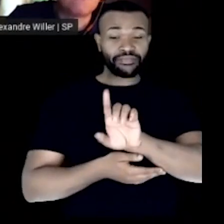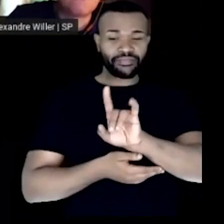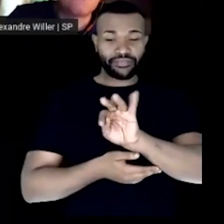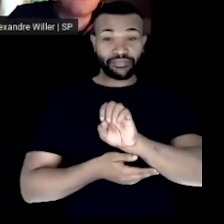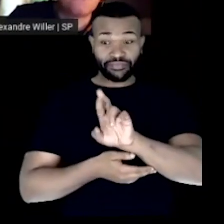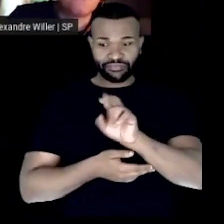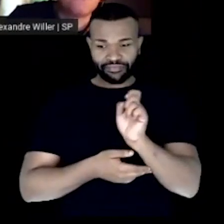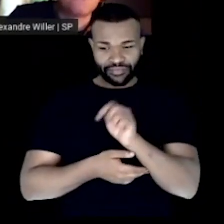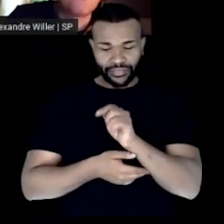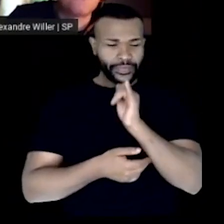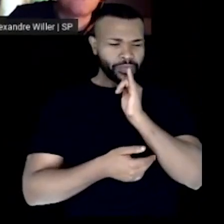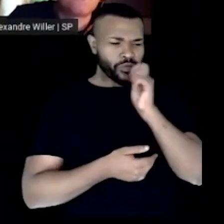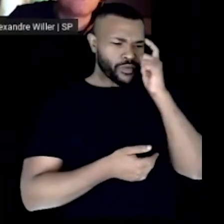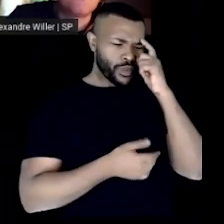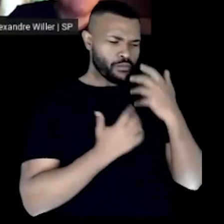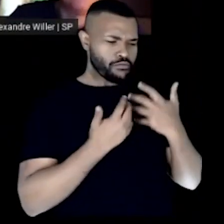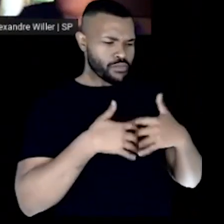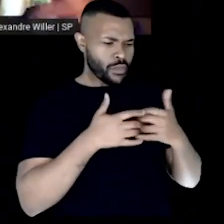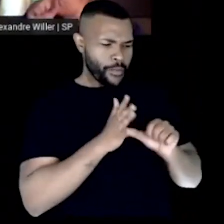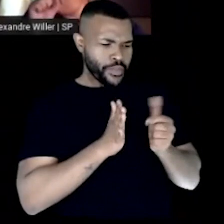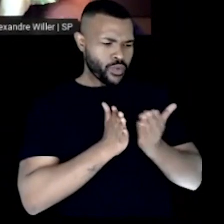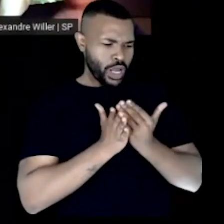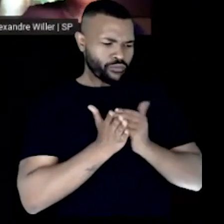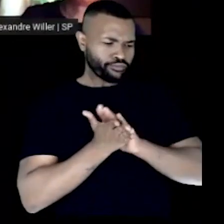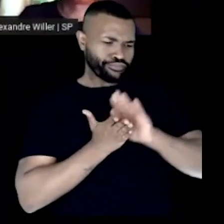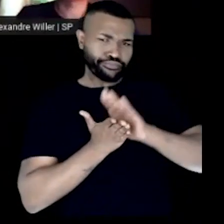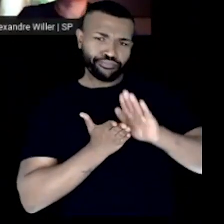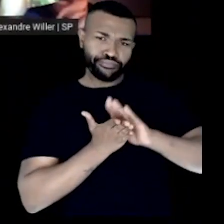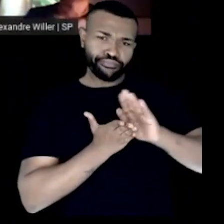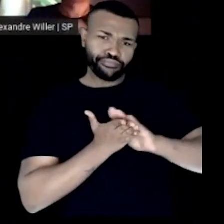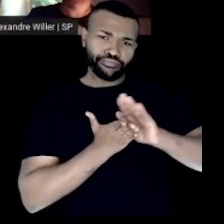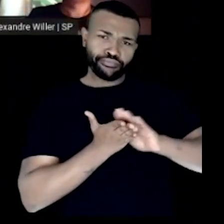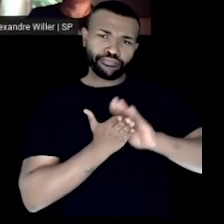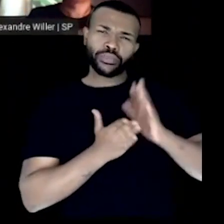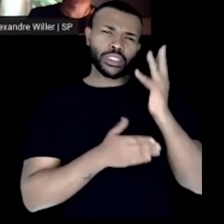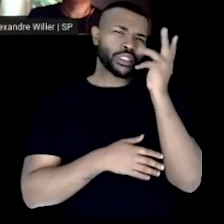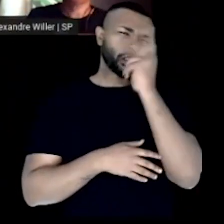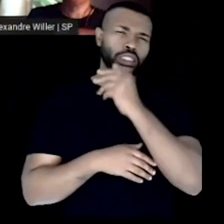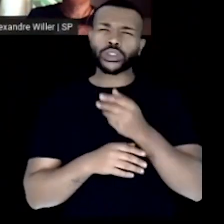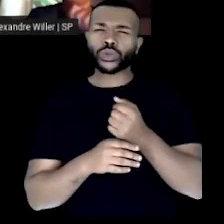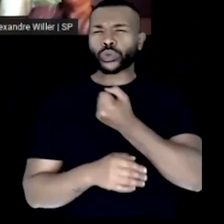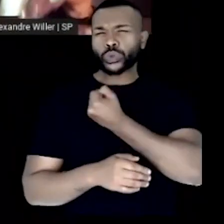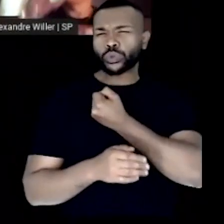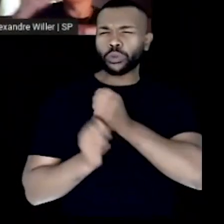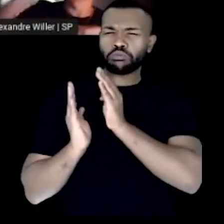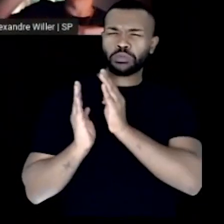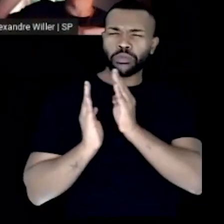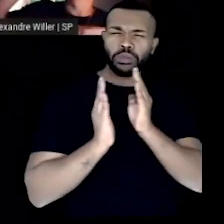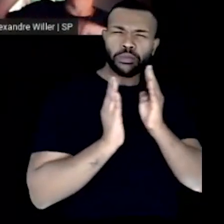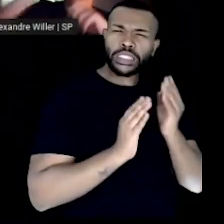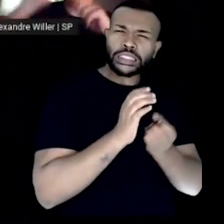editor, ele cogitou, né, quando saiu a primeira edição do livro, né, que foi, a gente fez um livro de artista super